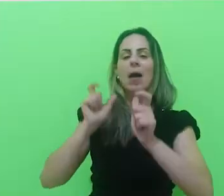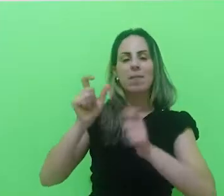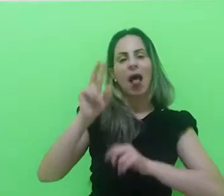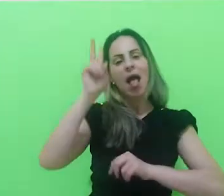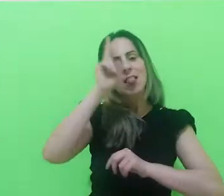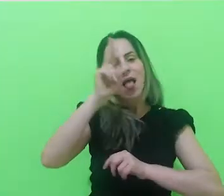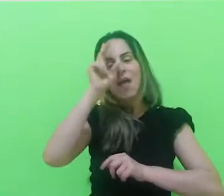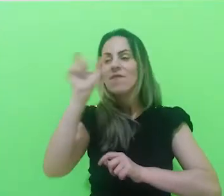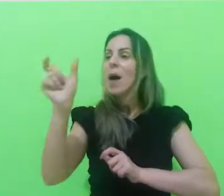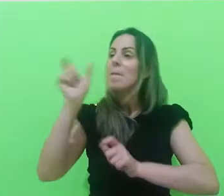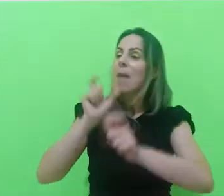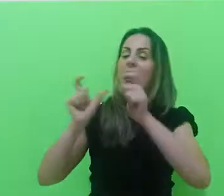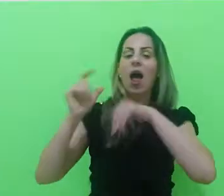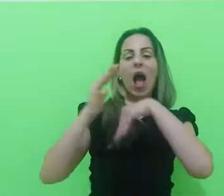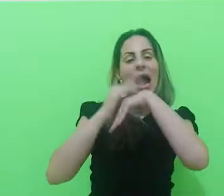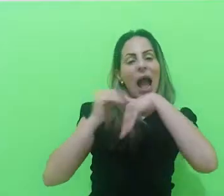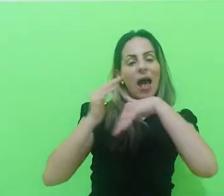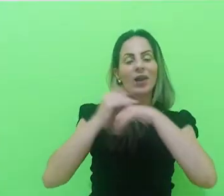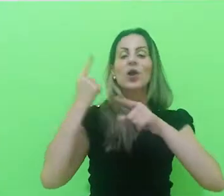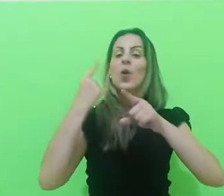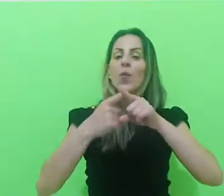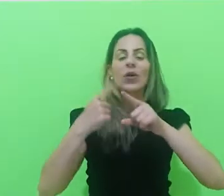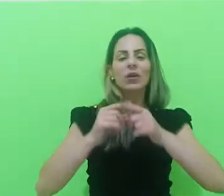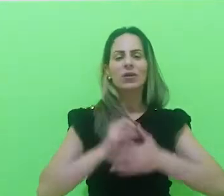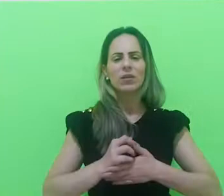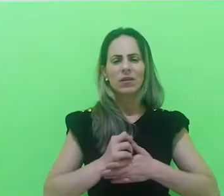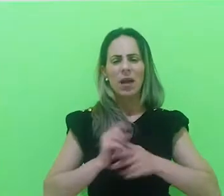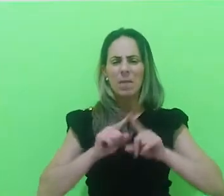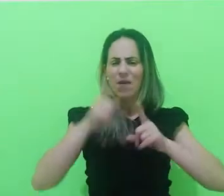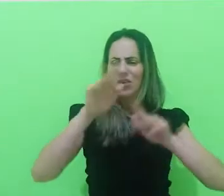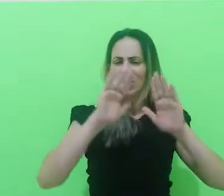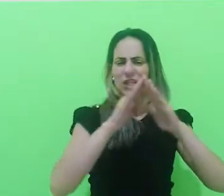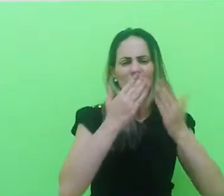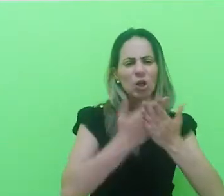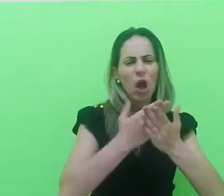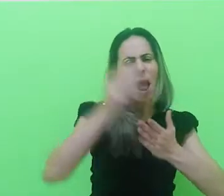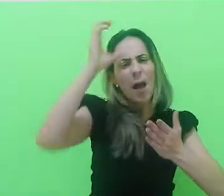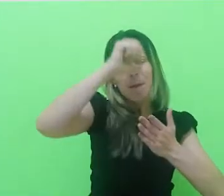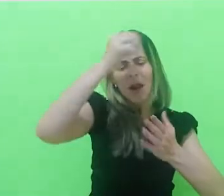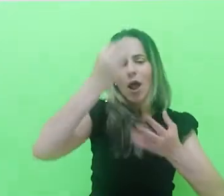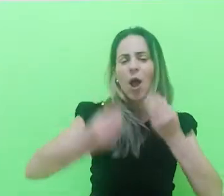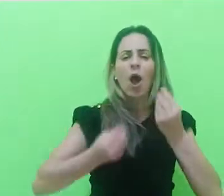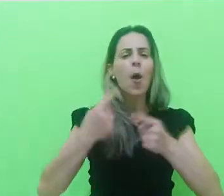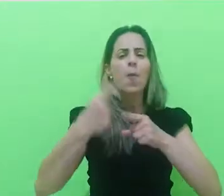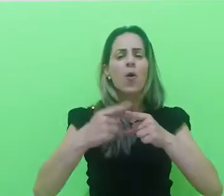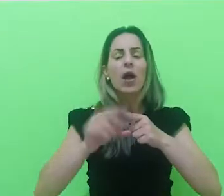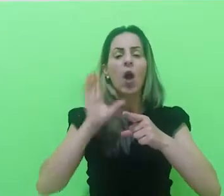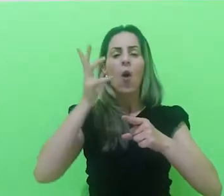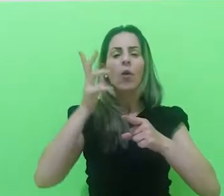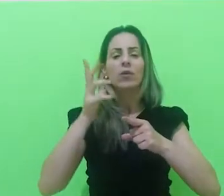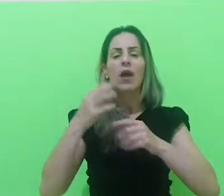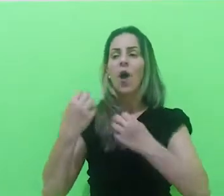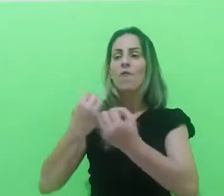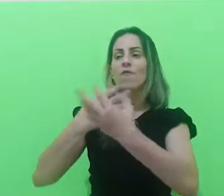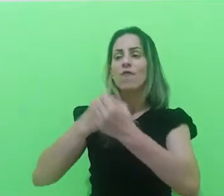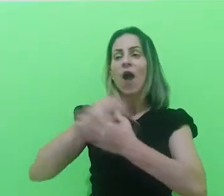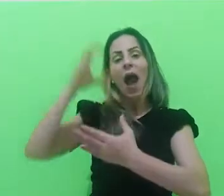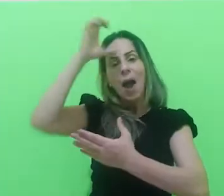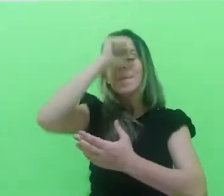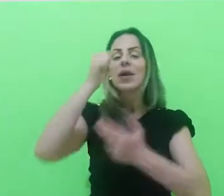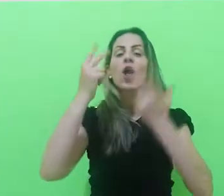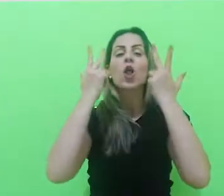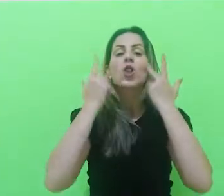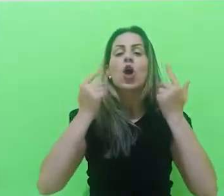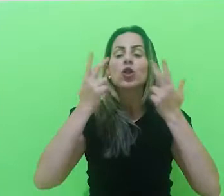lembra de algumas palavras com carinho. Por quê? Mas você nem foi para a escola. Como que isso acontece? Porque você aprendeu de forma natural. Você criou